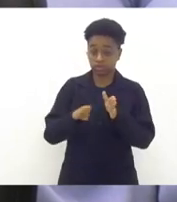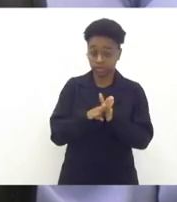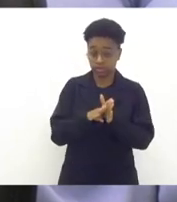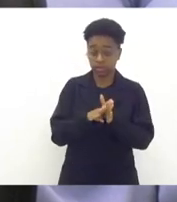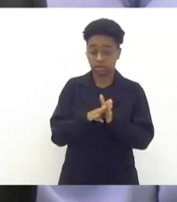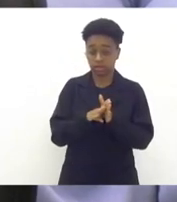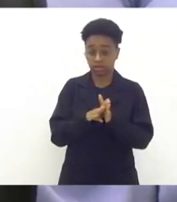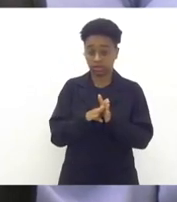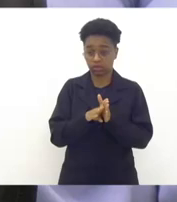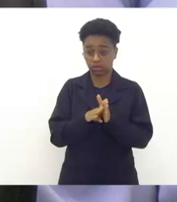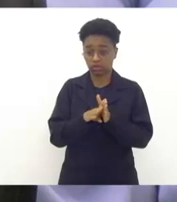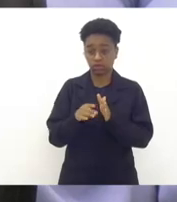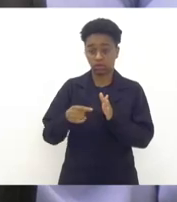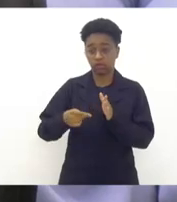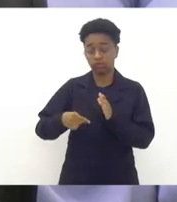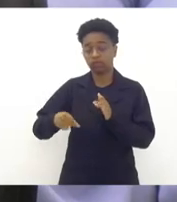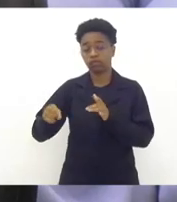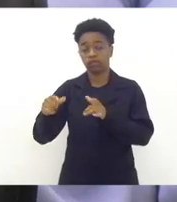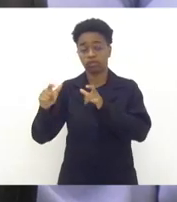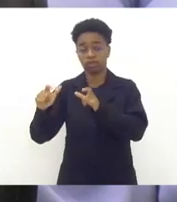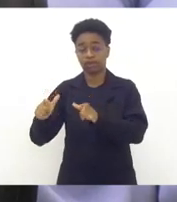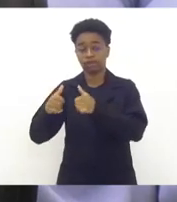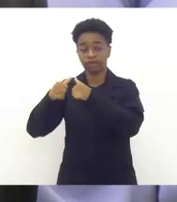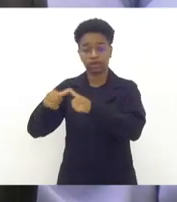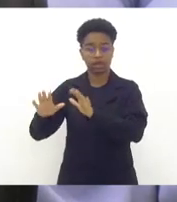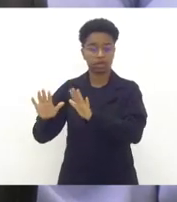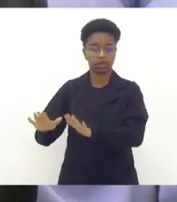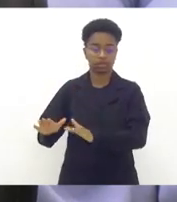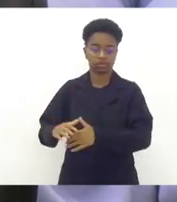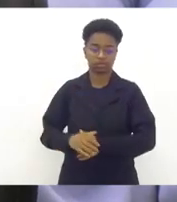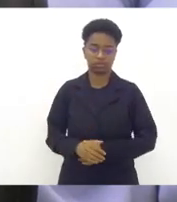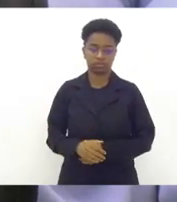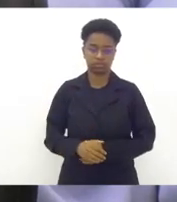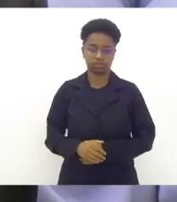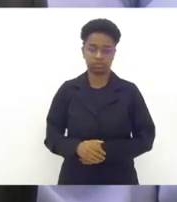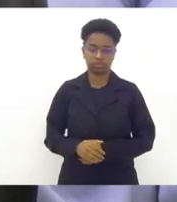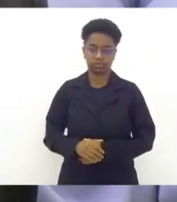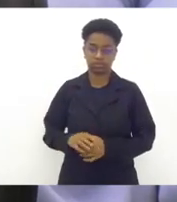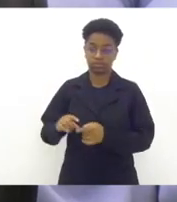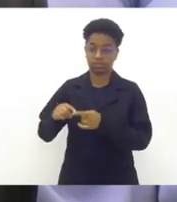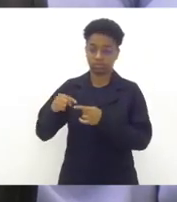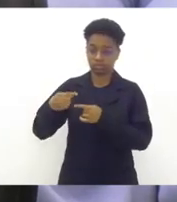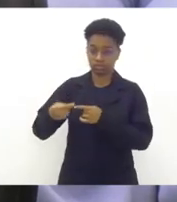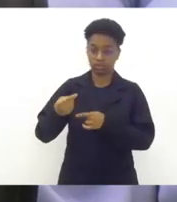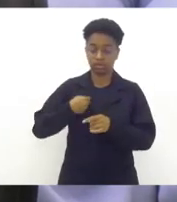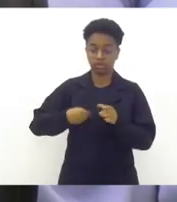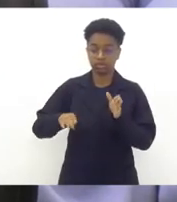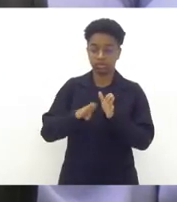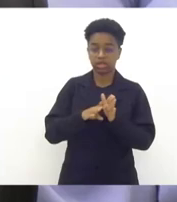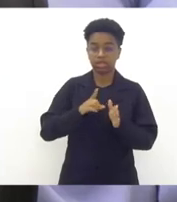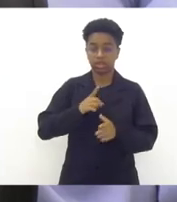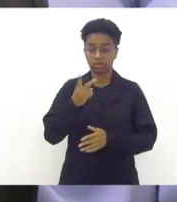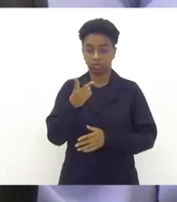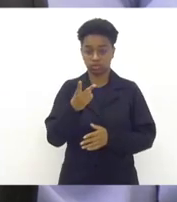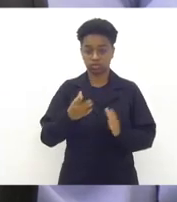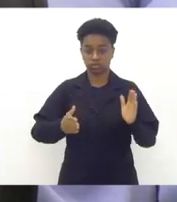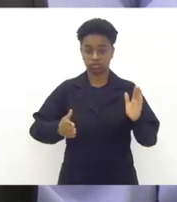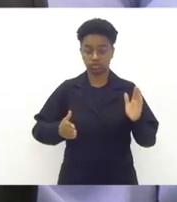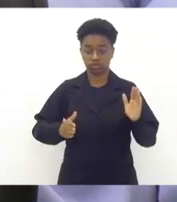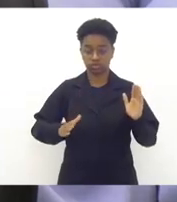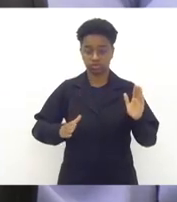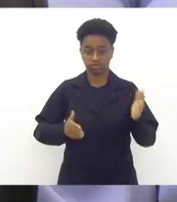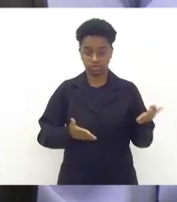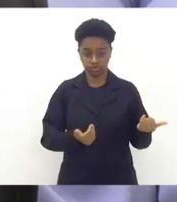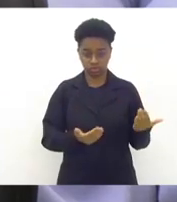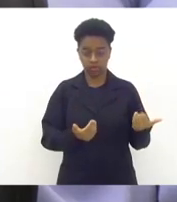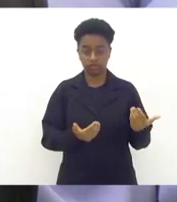Eu cheguei, fui pro Porquinho e fiquei. Aí quando eu cheguei lá, também chegaram outros dois jovens de facções diferentes, botaram